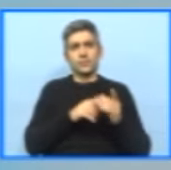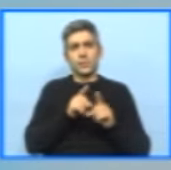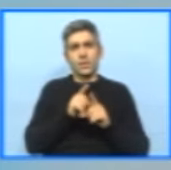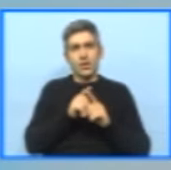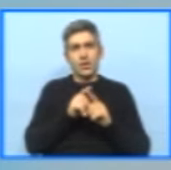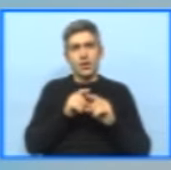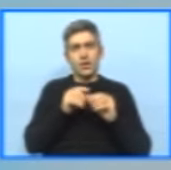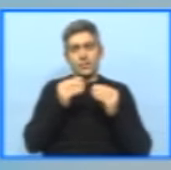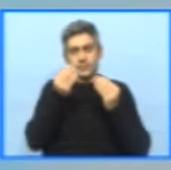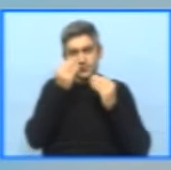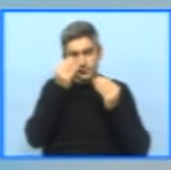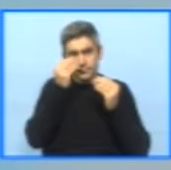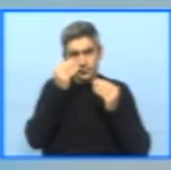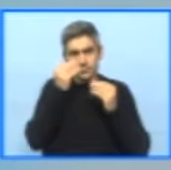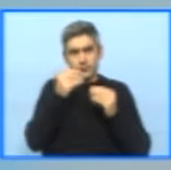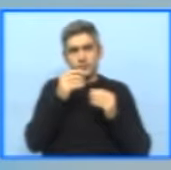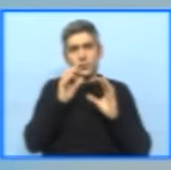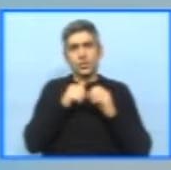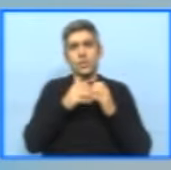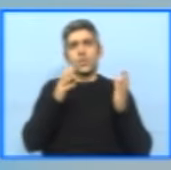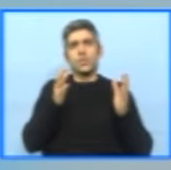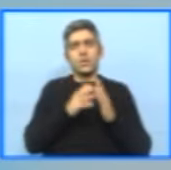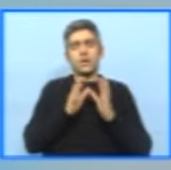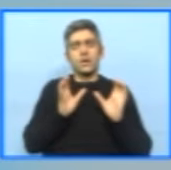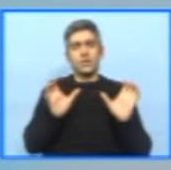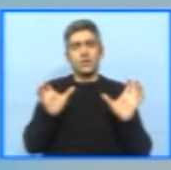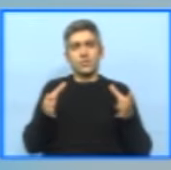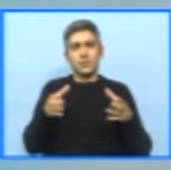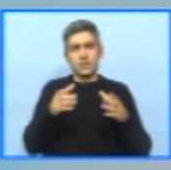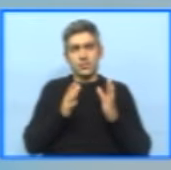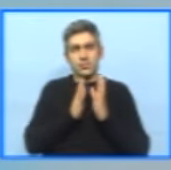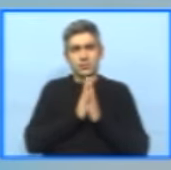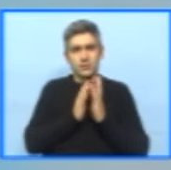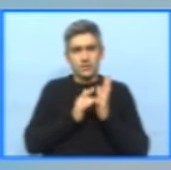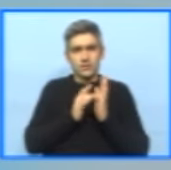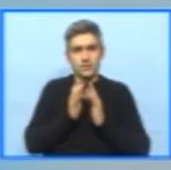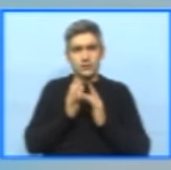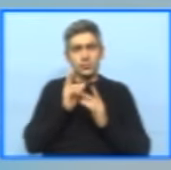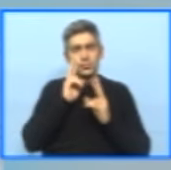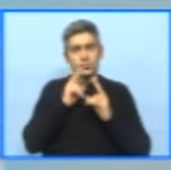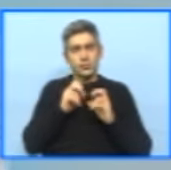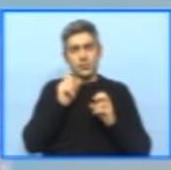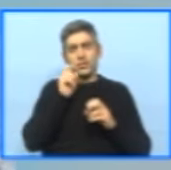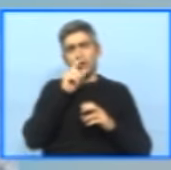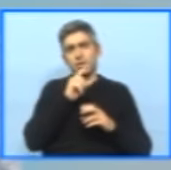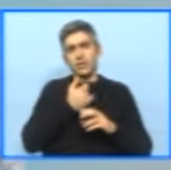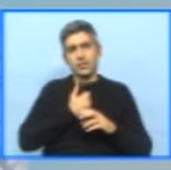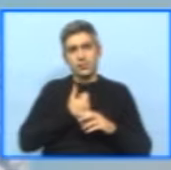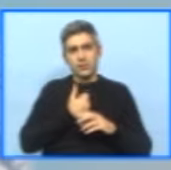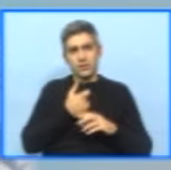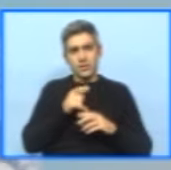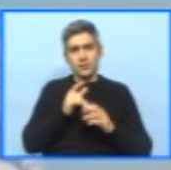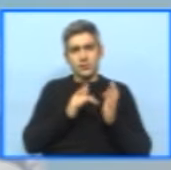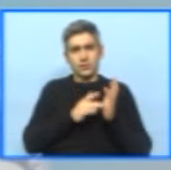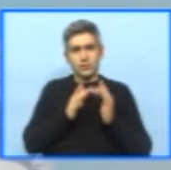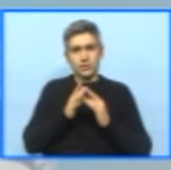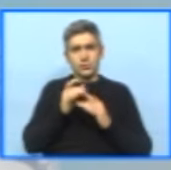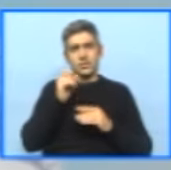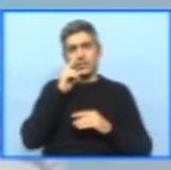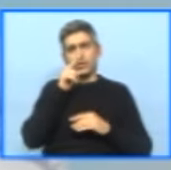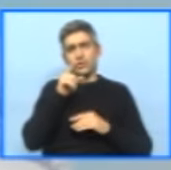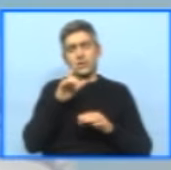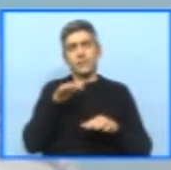os catecúmenos e para toda a comunidade cristã de descoberta da identidade de Jesus. Afinal, quem és tu? És um